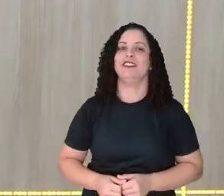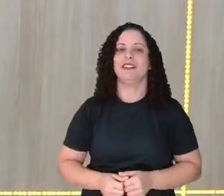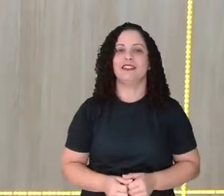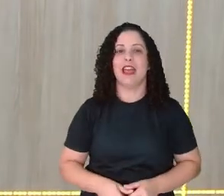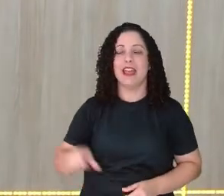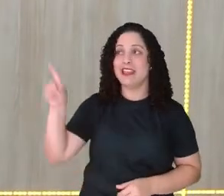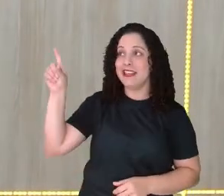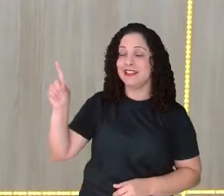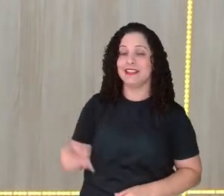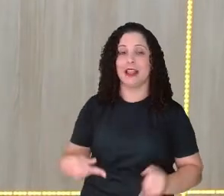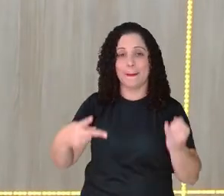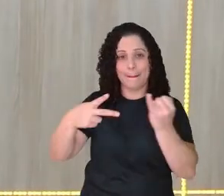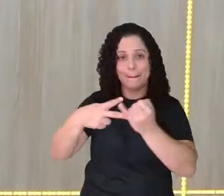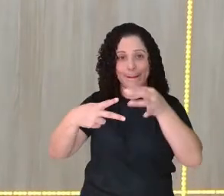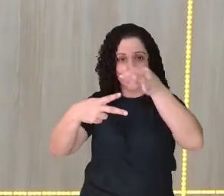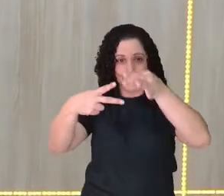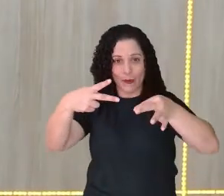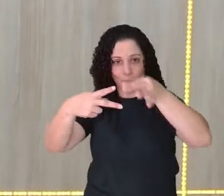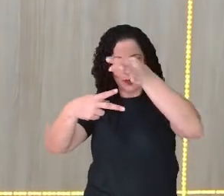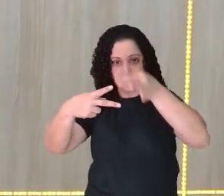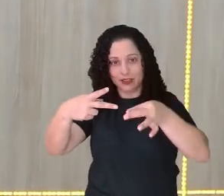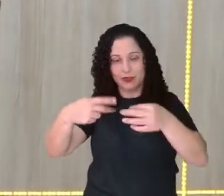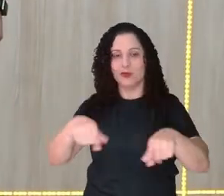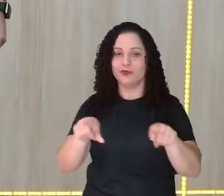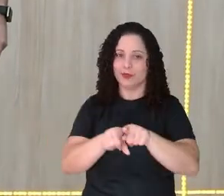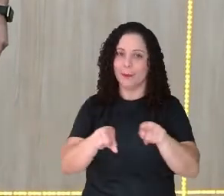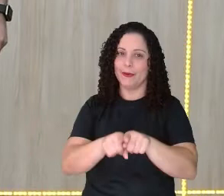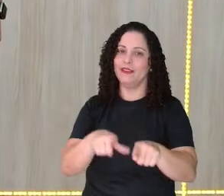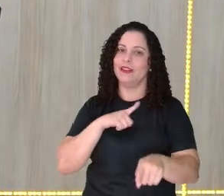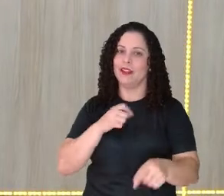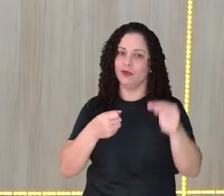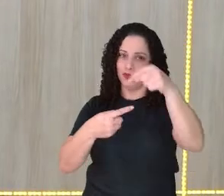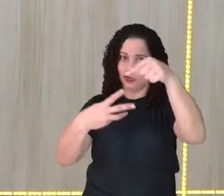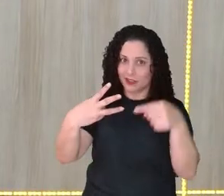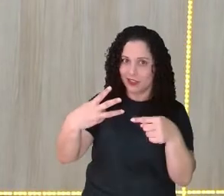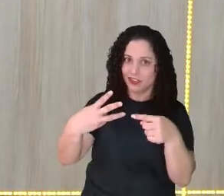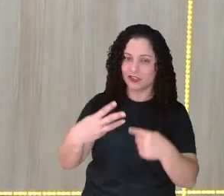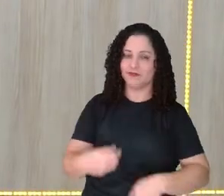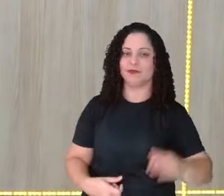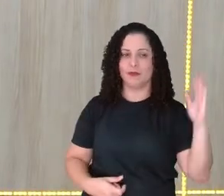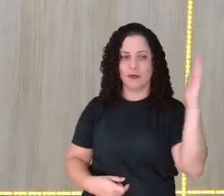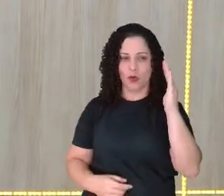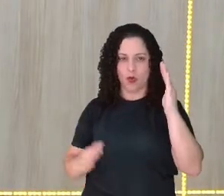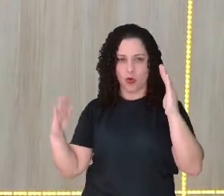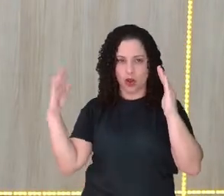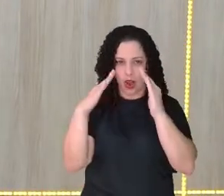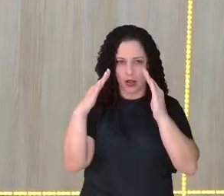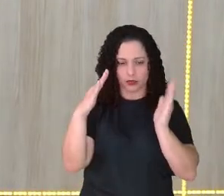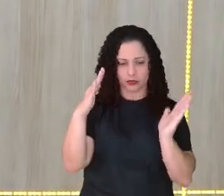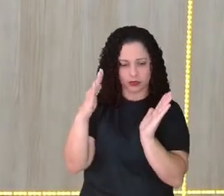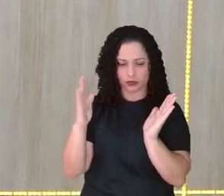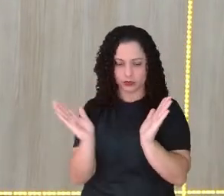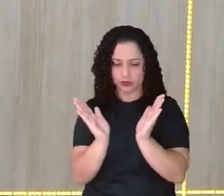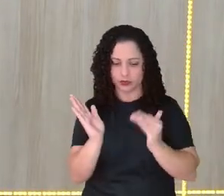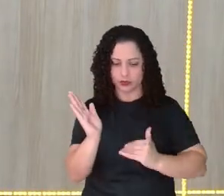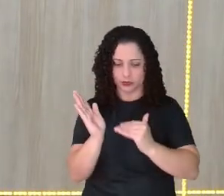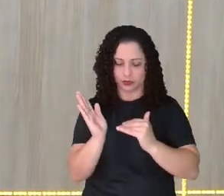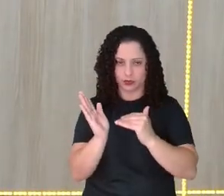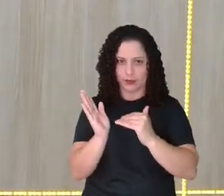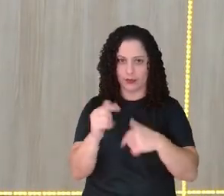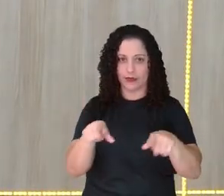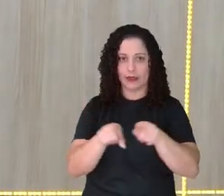Esse polígono aí, ó, ele tem também os 3 elementos. Os lados, temos aí os vértices,